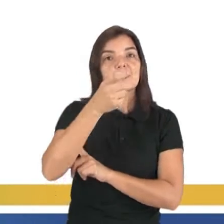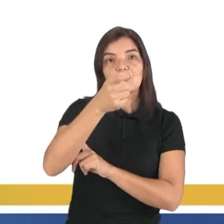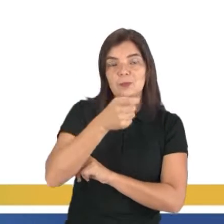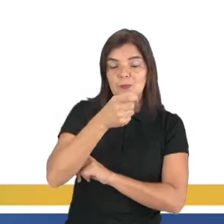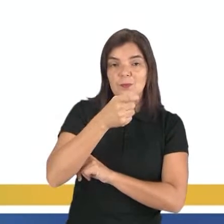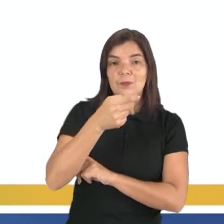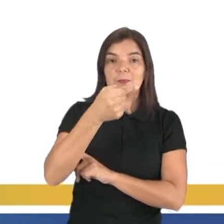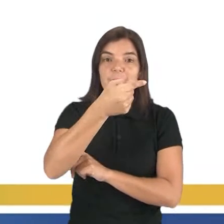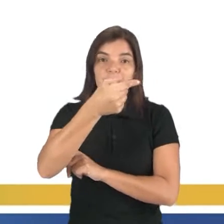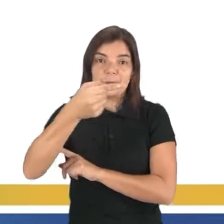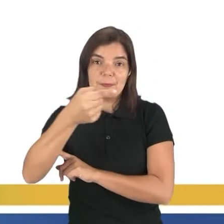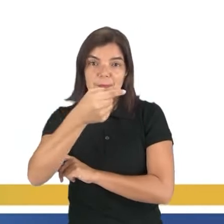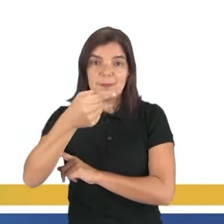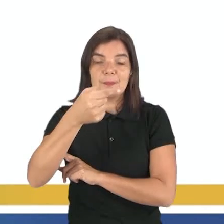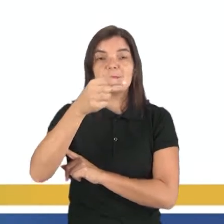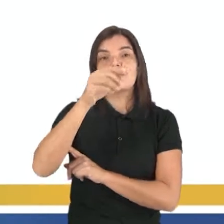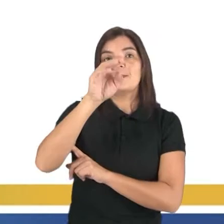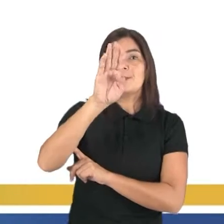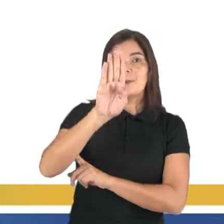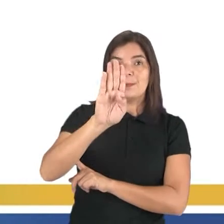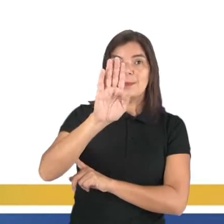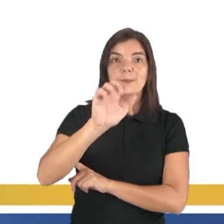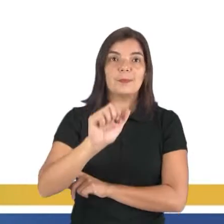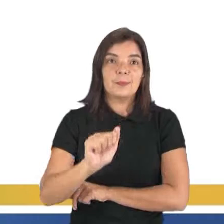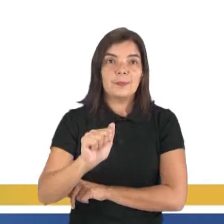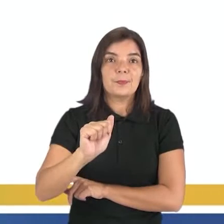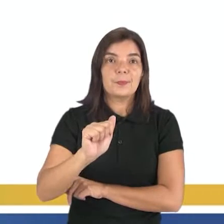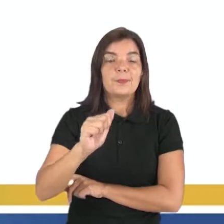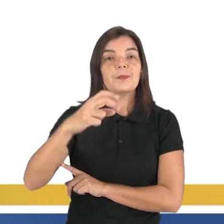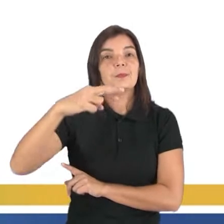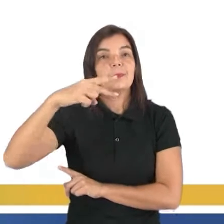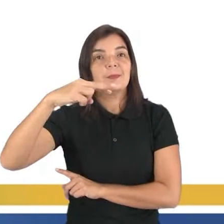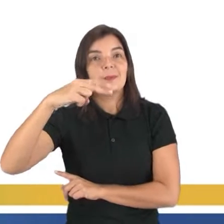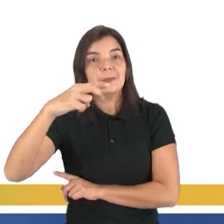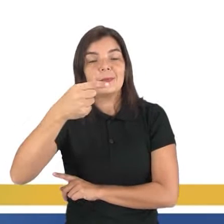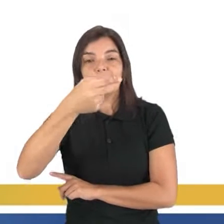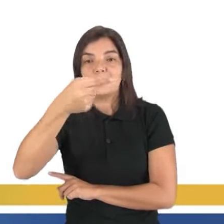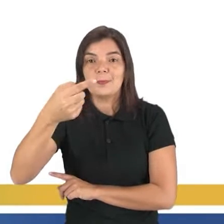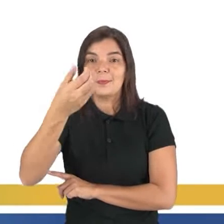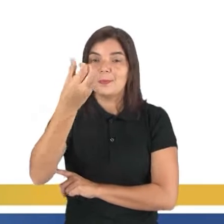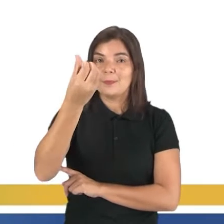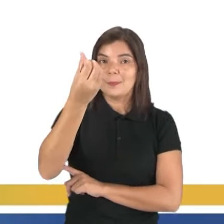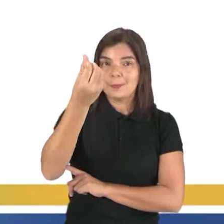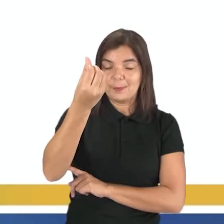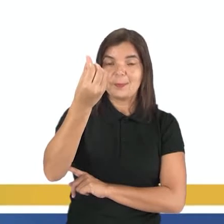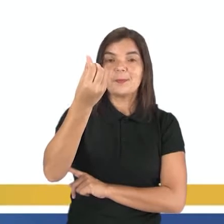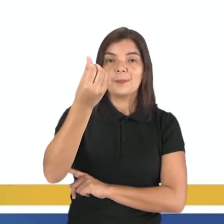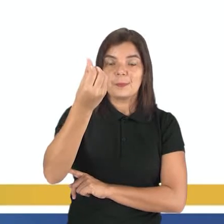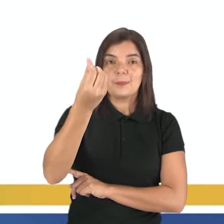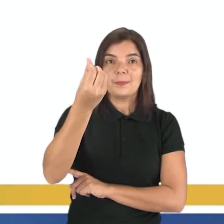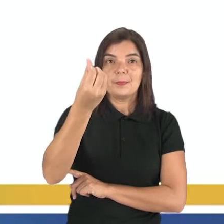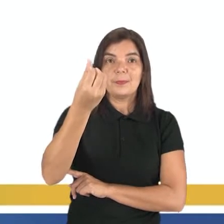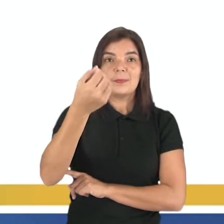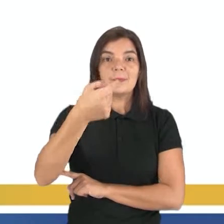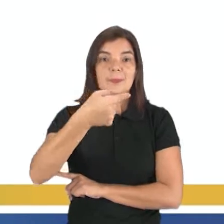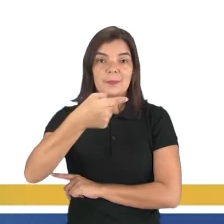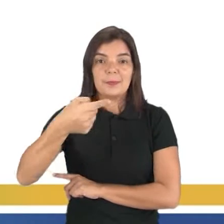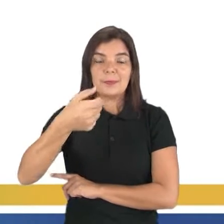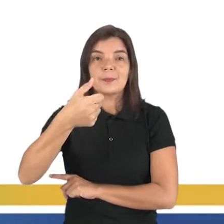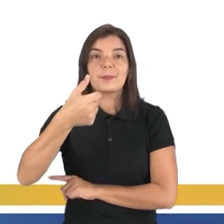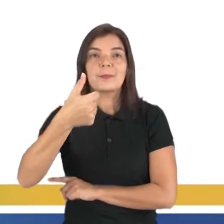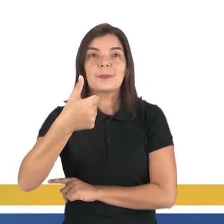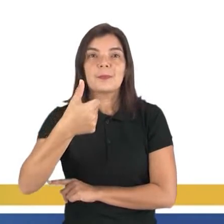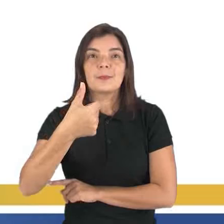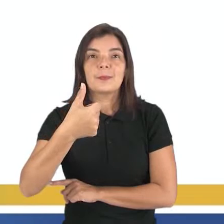será no ponto de abscissa x igual a menos b sobre a, que é a fórmula clássica, O A, no caso, é menos 3 e o B é